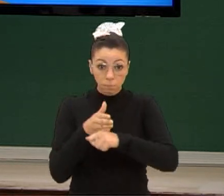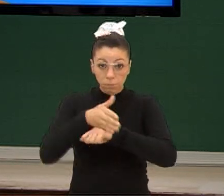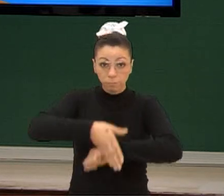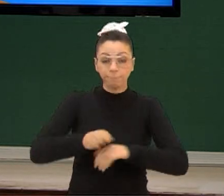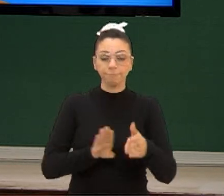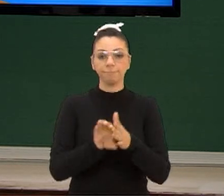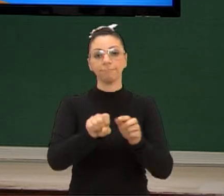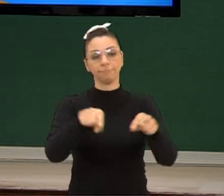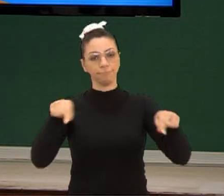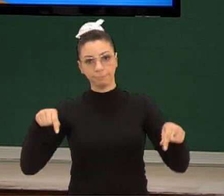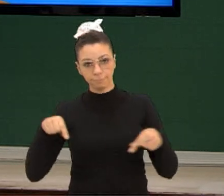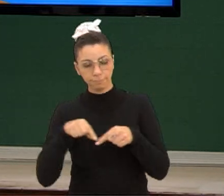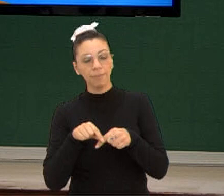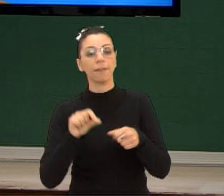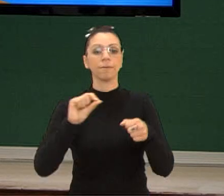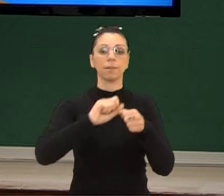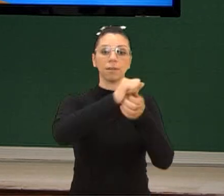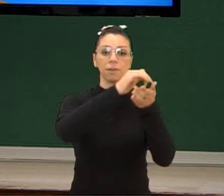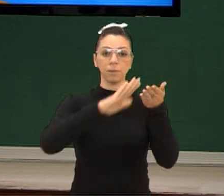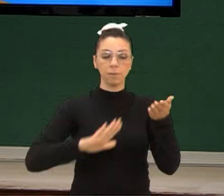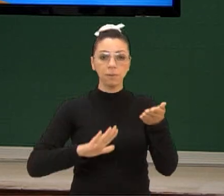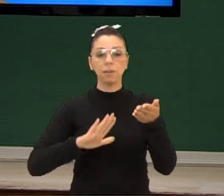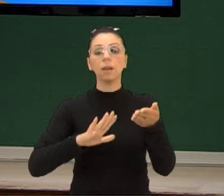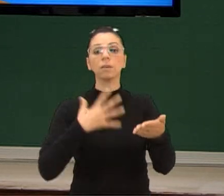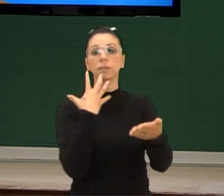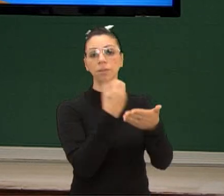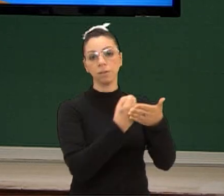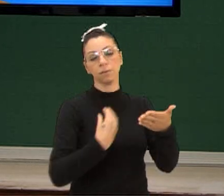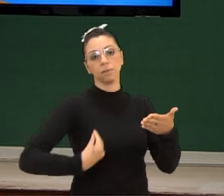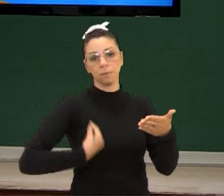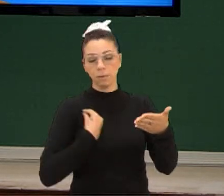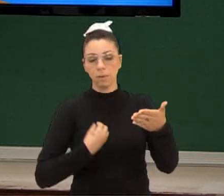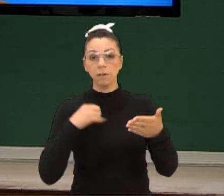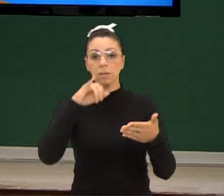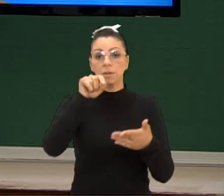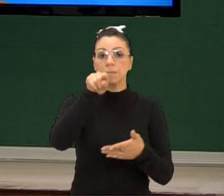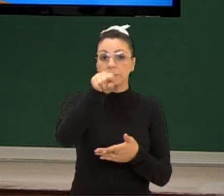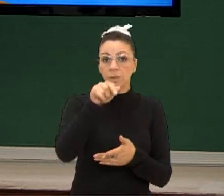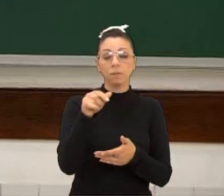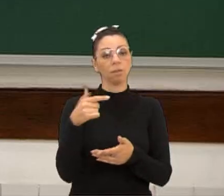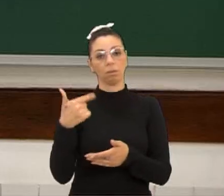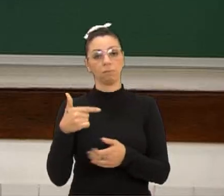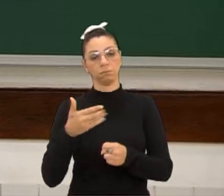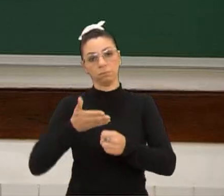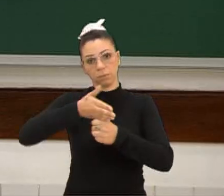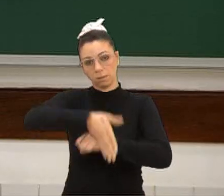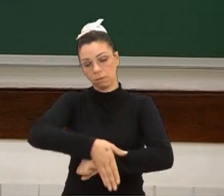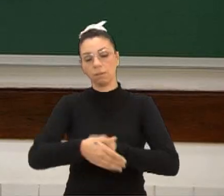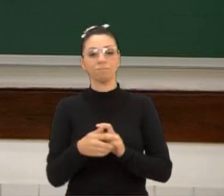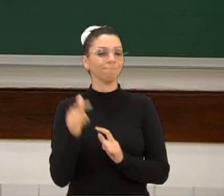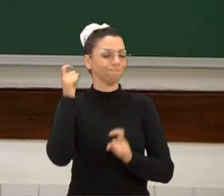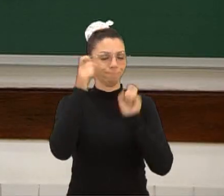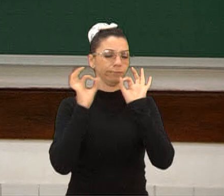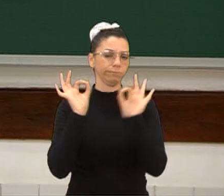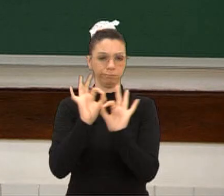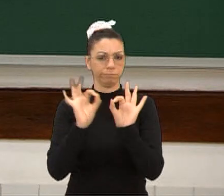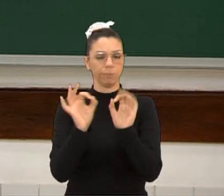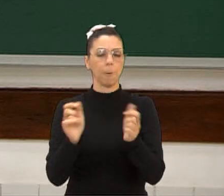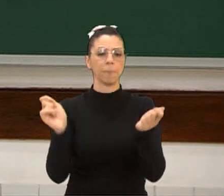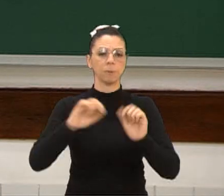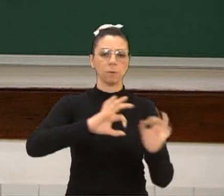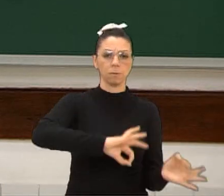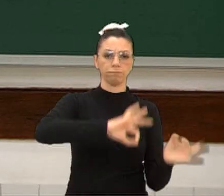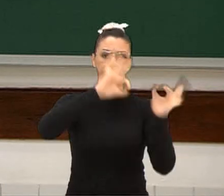a presença de vocês com essas atividades. E se você não tem acesso ao Class, não se preocupe. Se você está vendo as